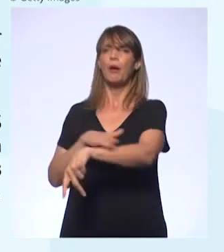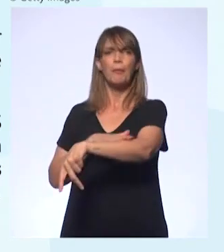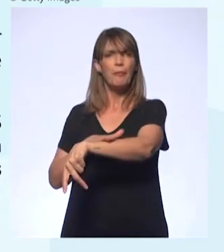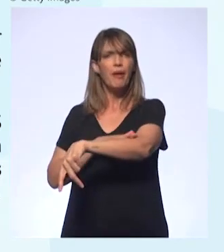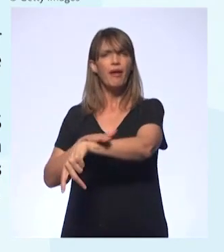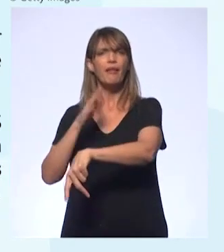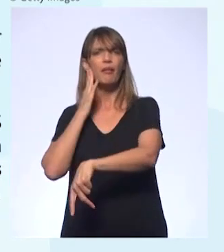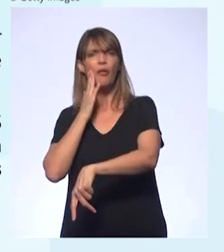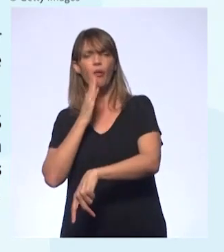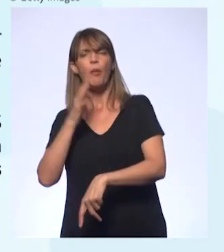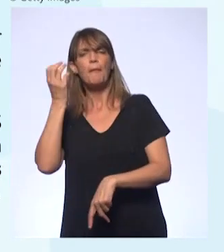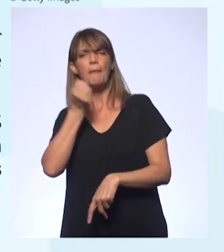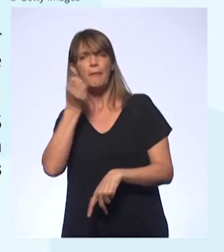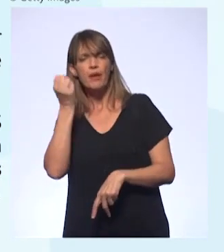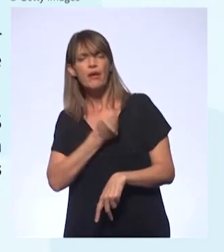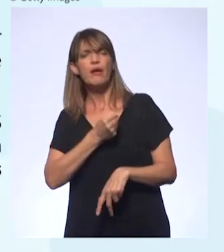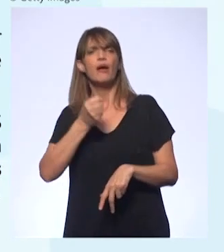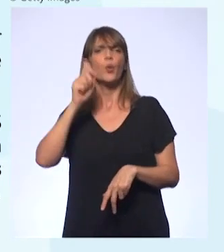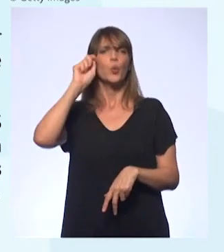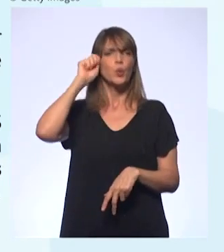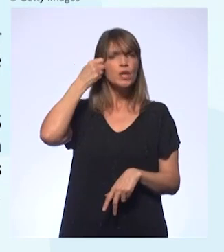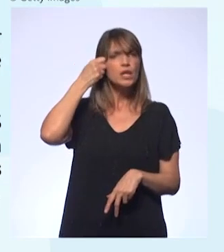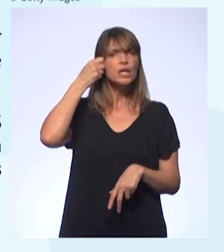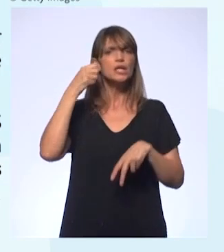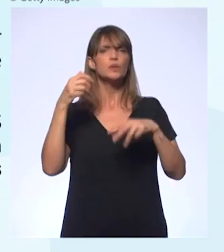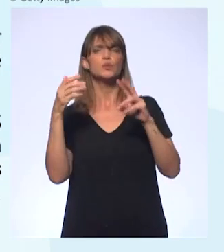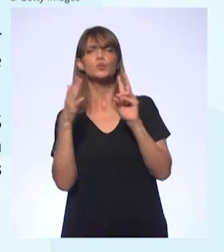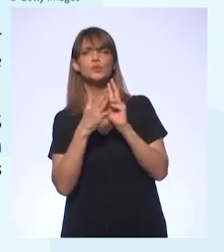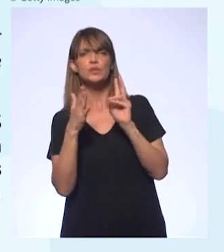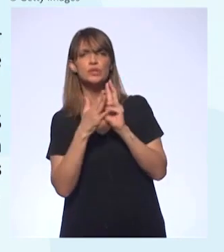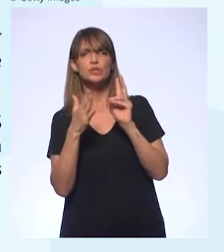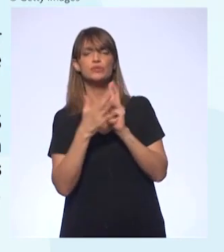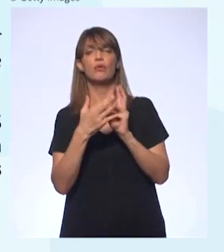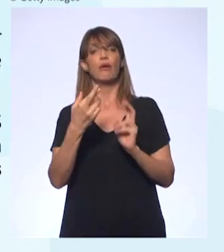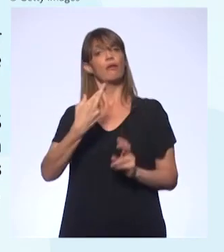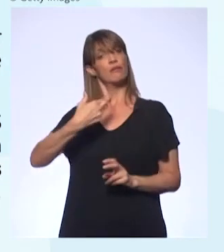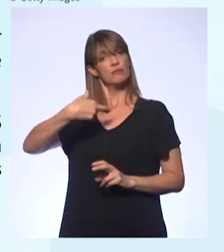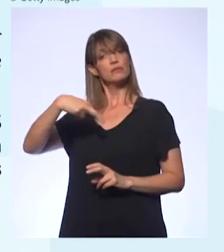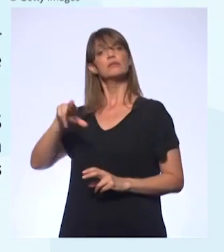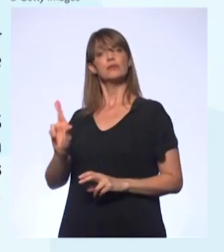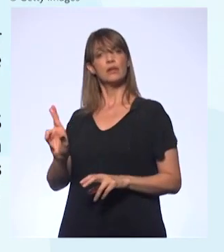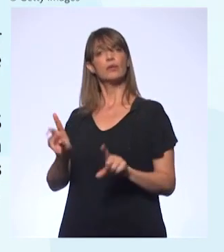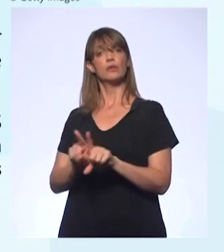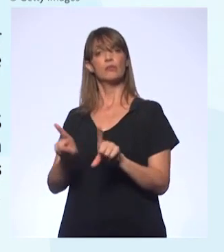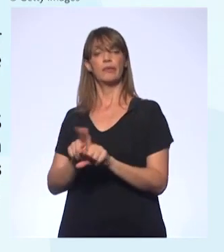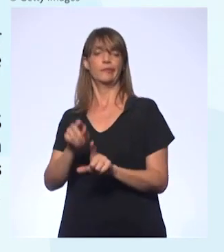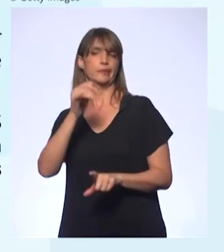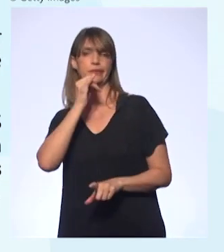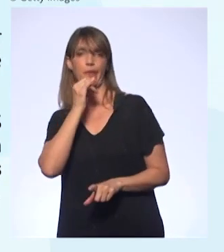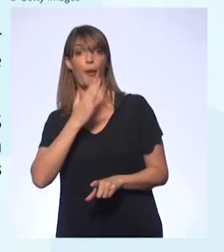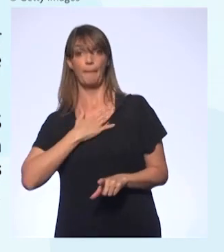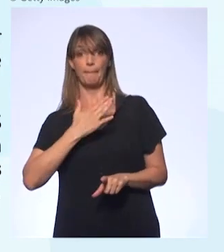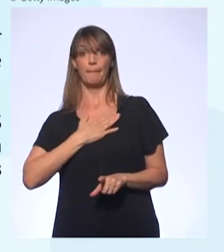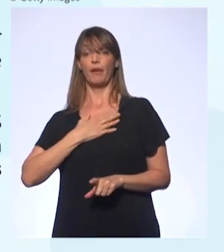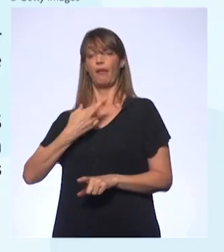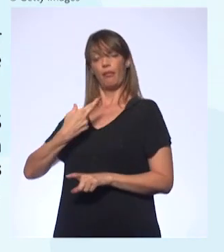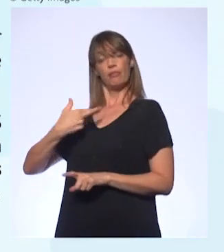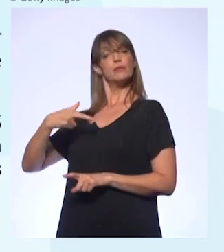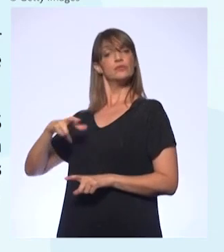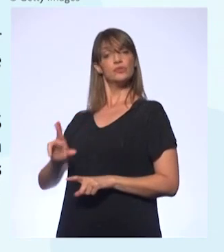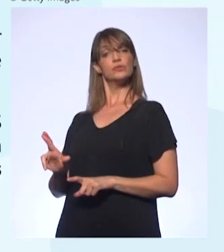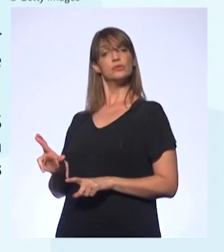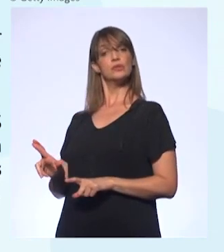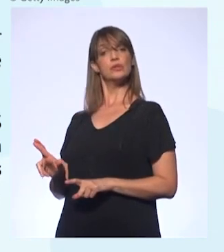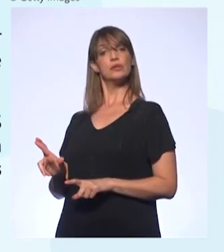negros, indígenas, amarelos, as questões de crença, né? Então, a minha religião, ela